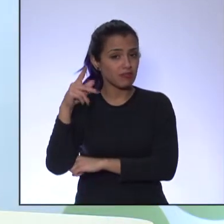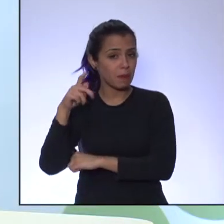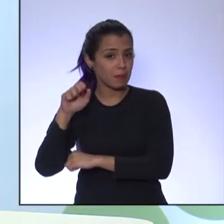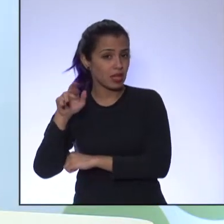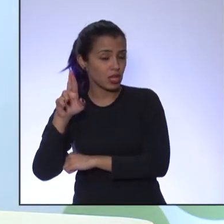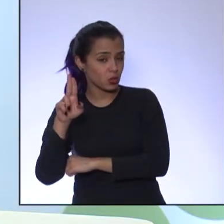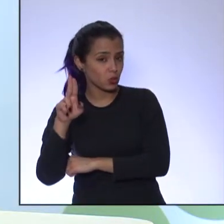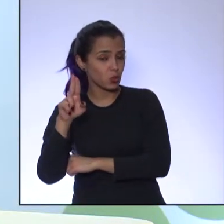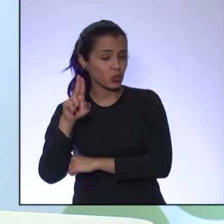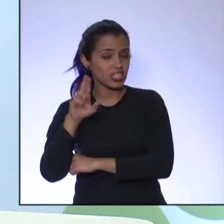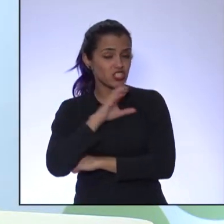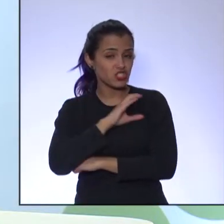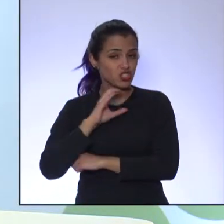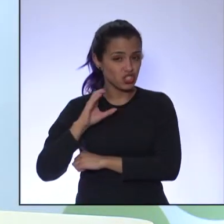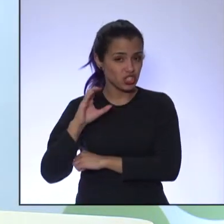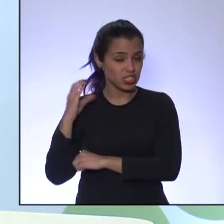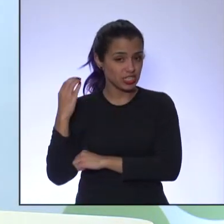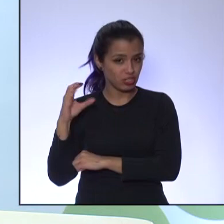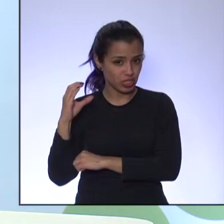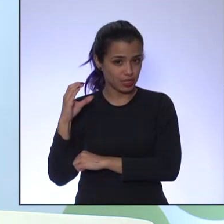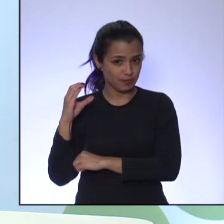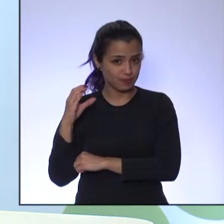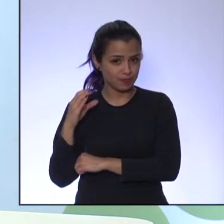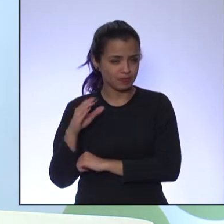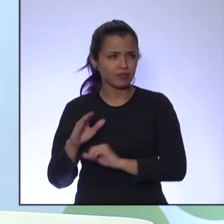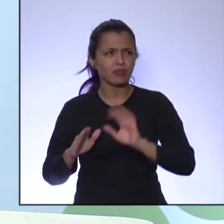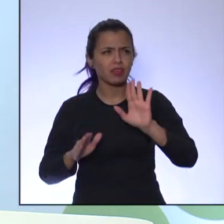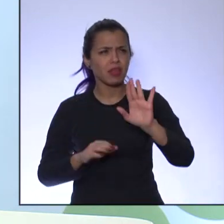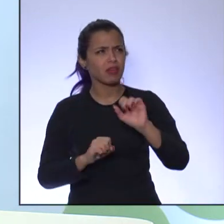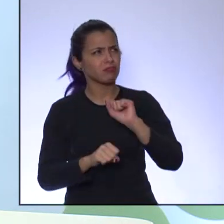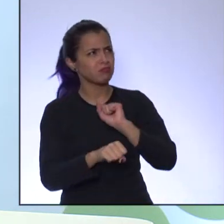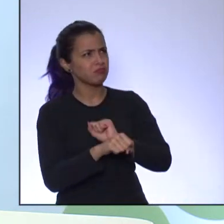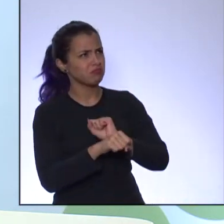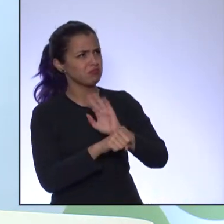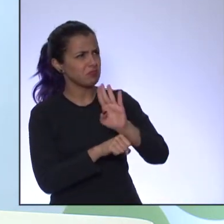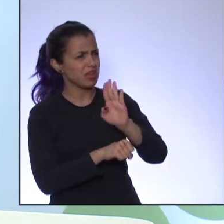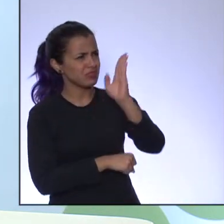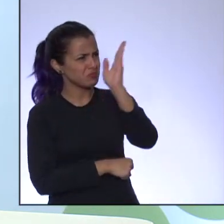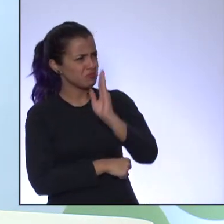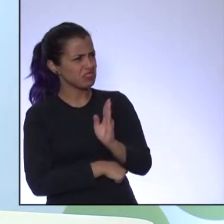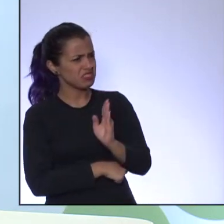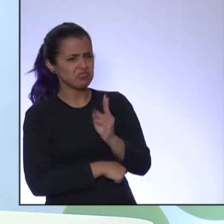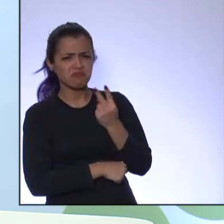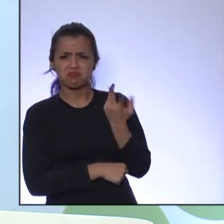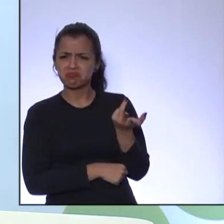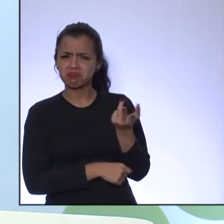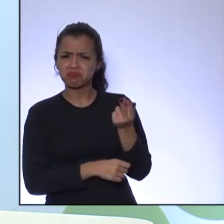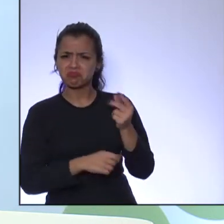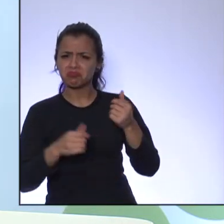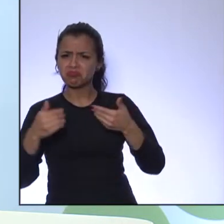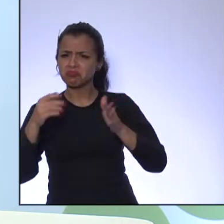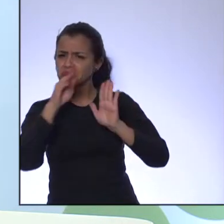o norte do Chile, na América do Sul. Aí vocês vão pensar, mas e o Brasil? Não escutei falar do Brasil.